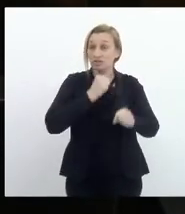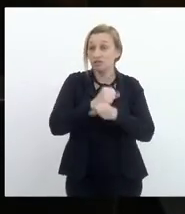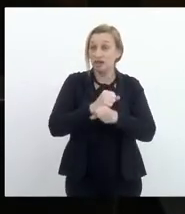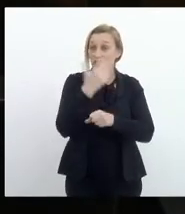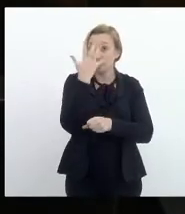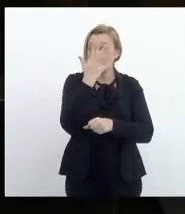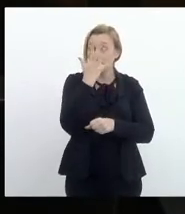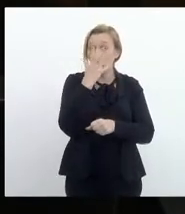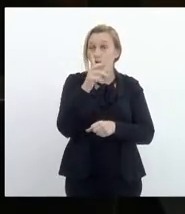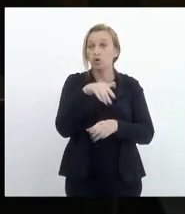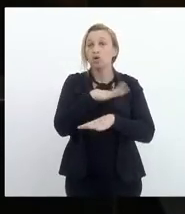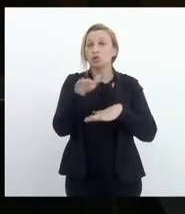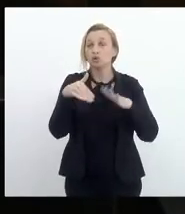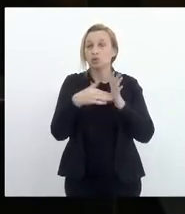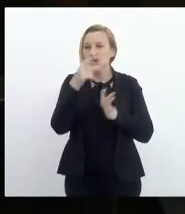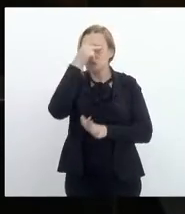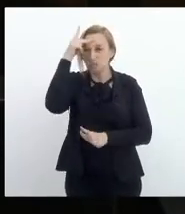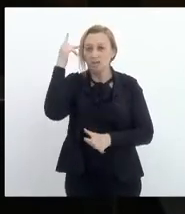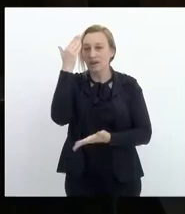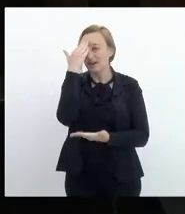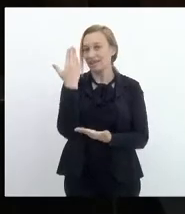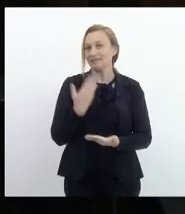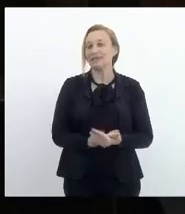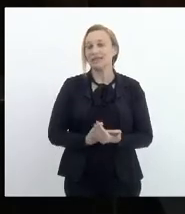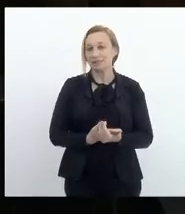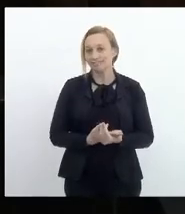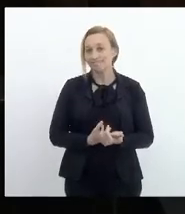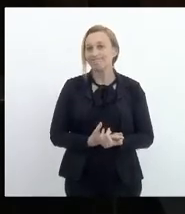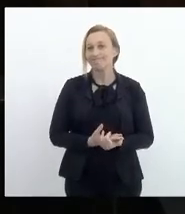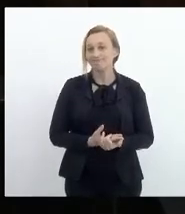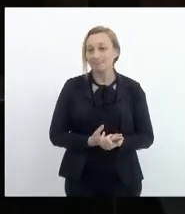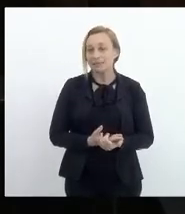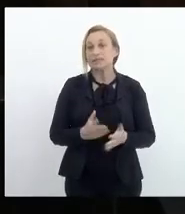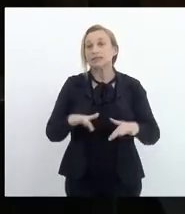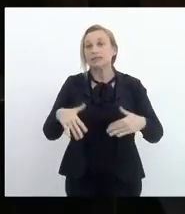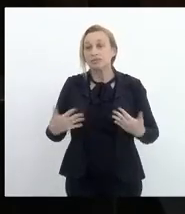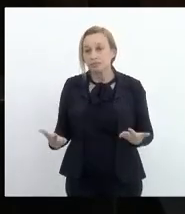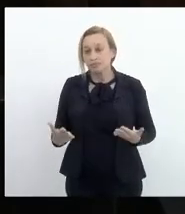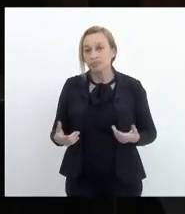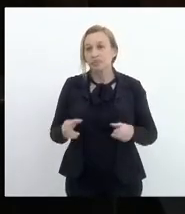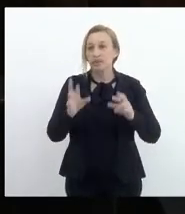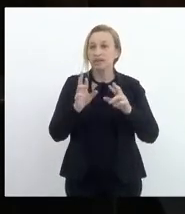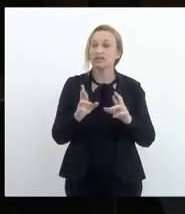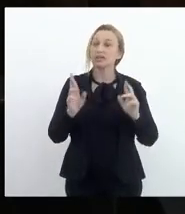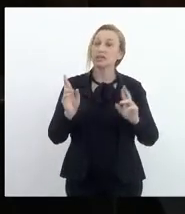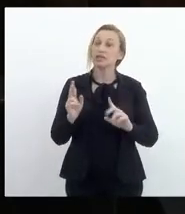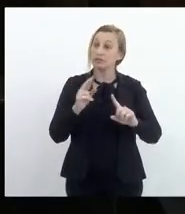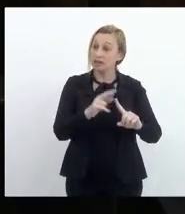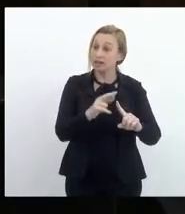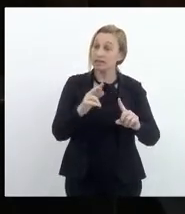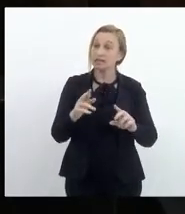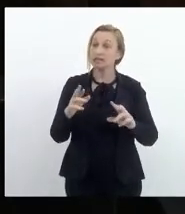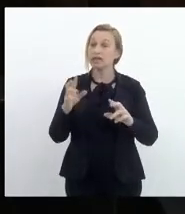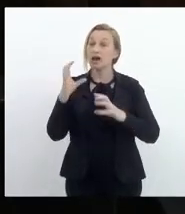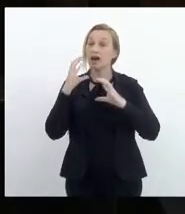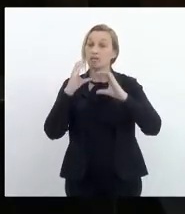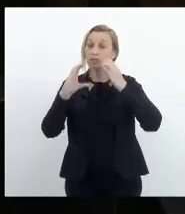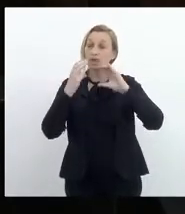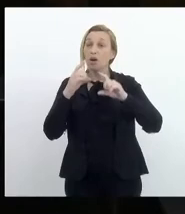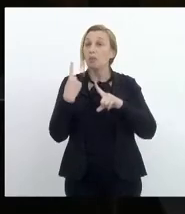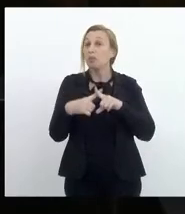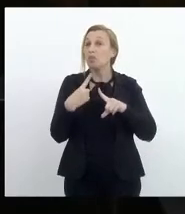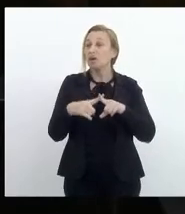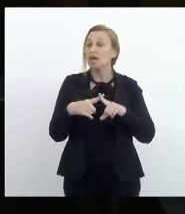e todo mundo acreditaria vamos fazer essa referência porque